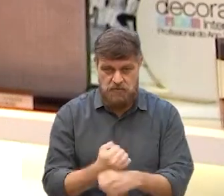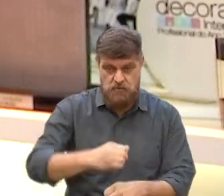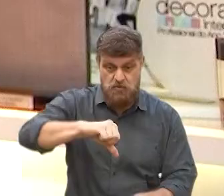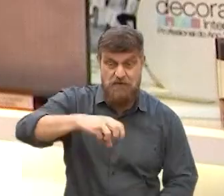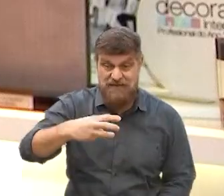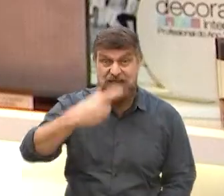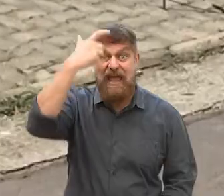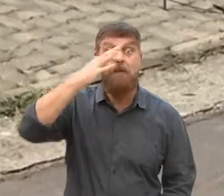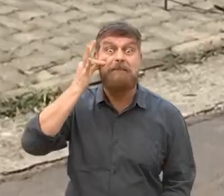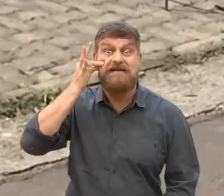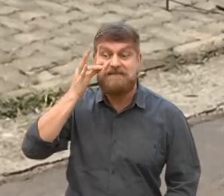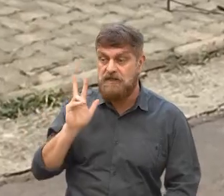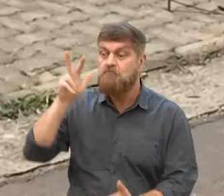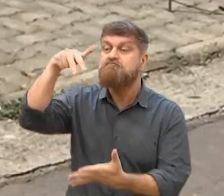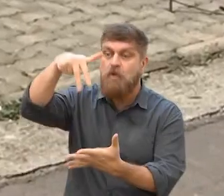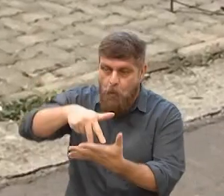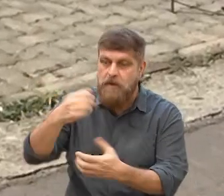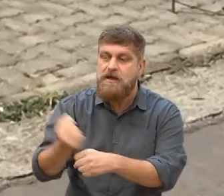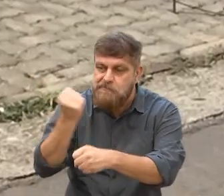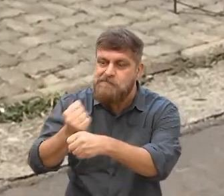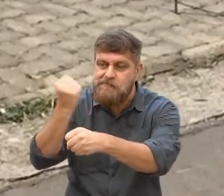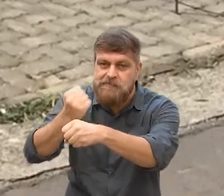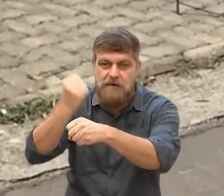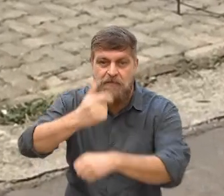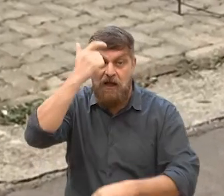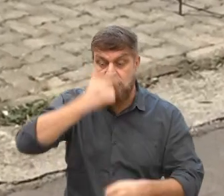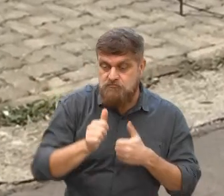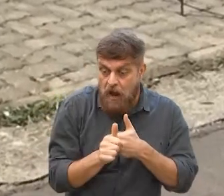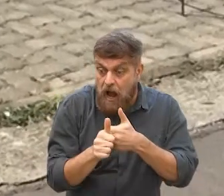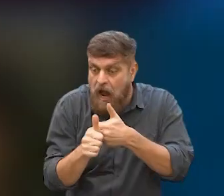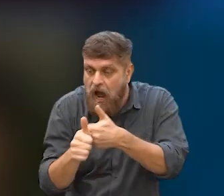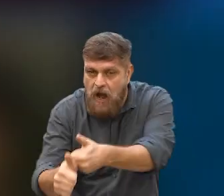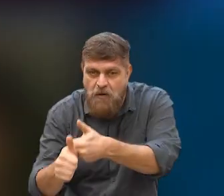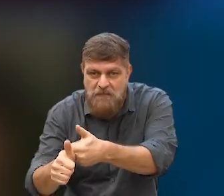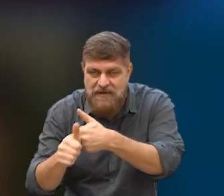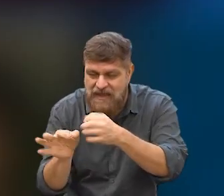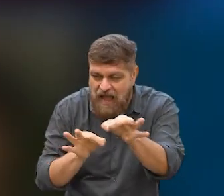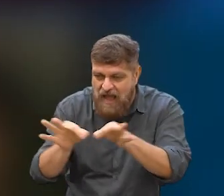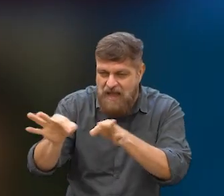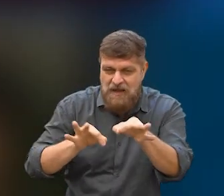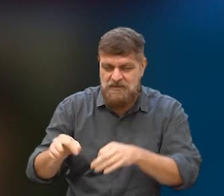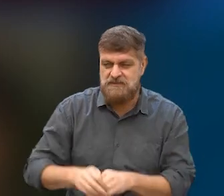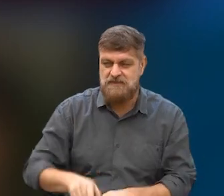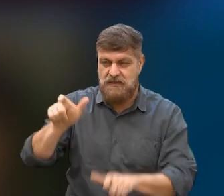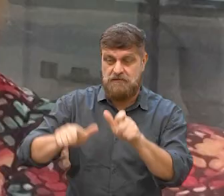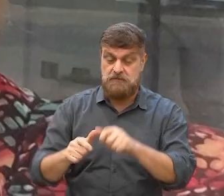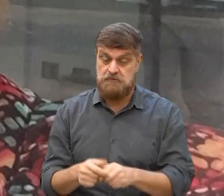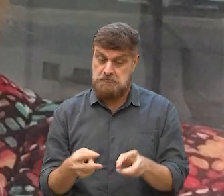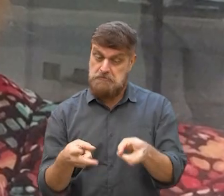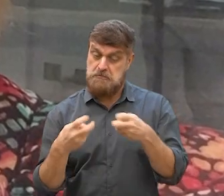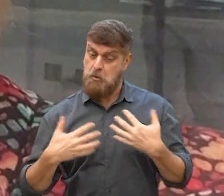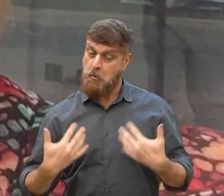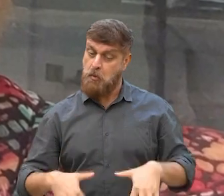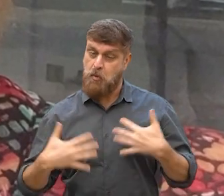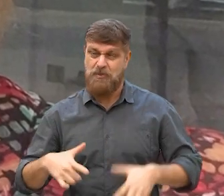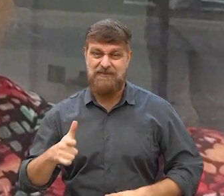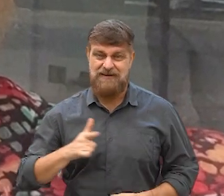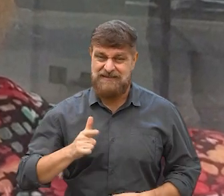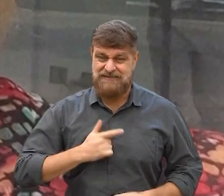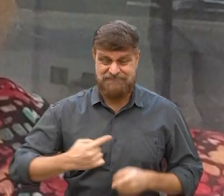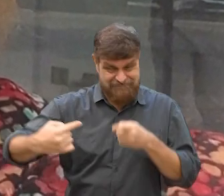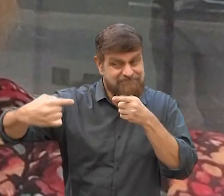que é uma missão dela aqui na imobiliária hoje. Ela entra todo dia ensinando a gente, por